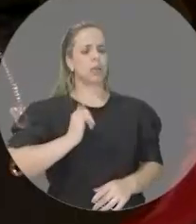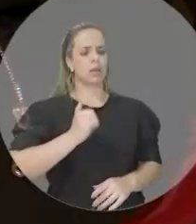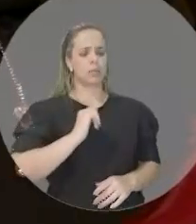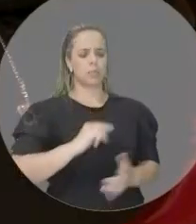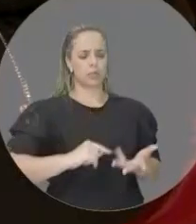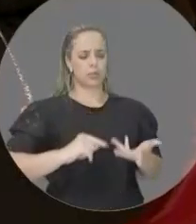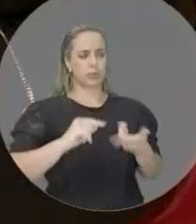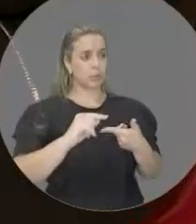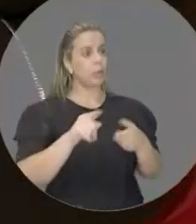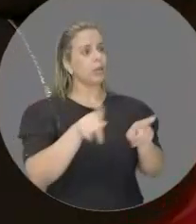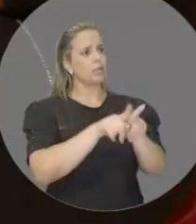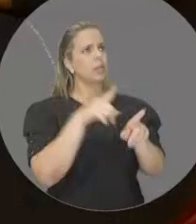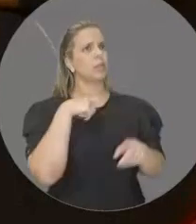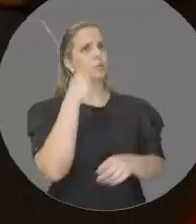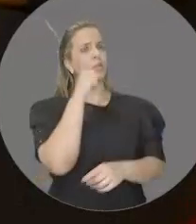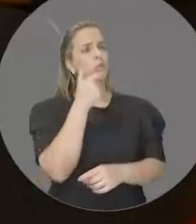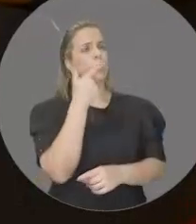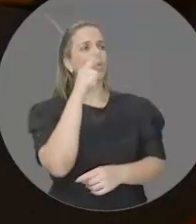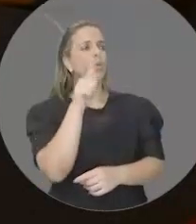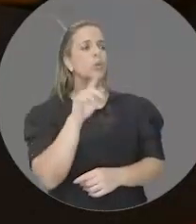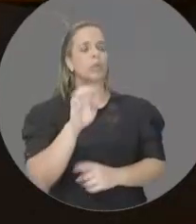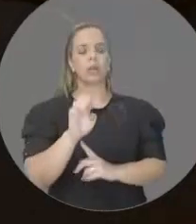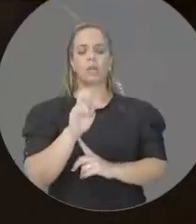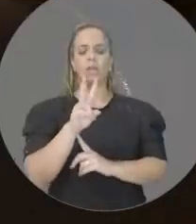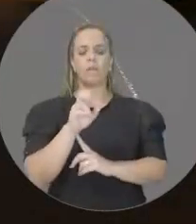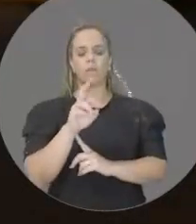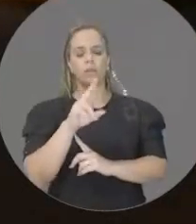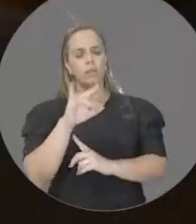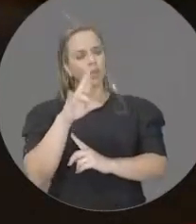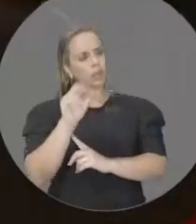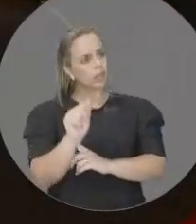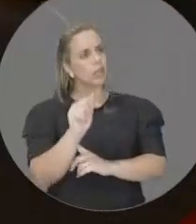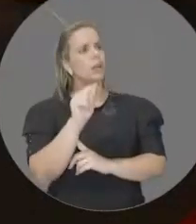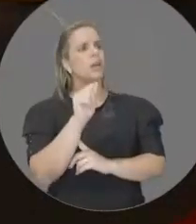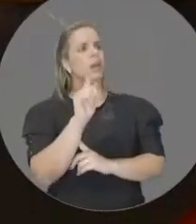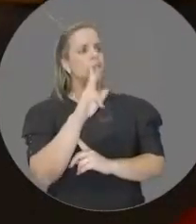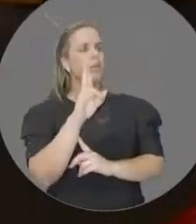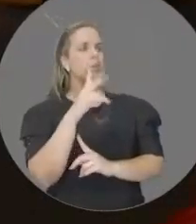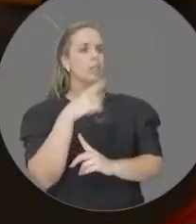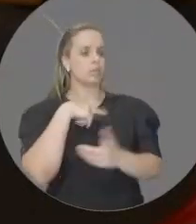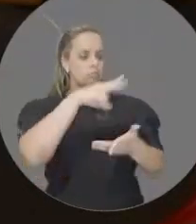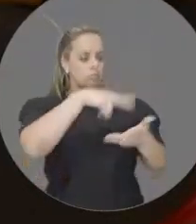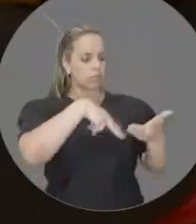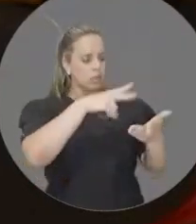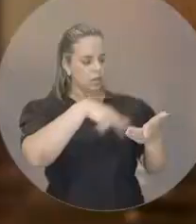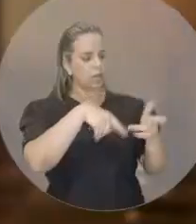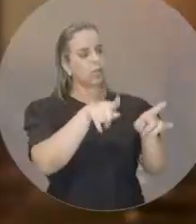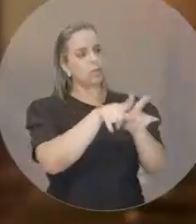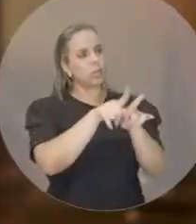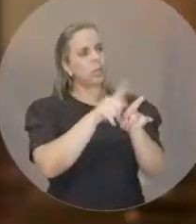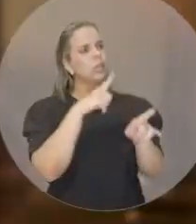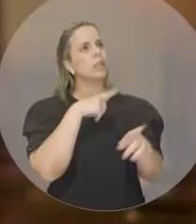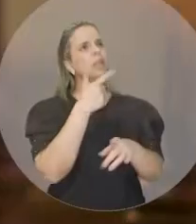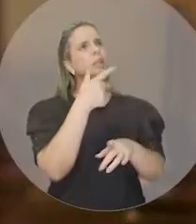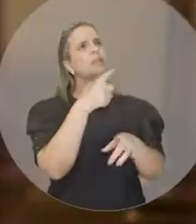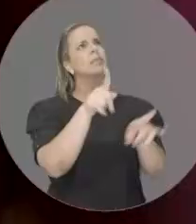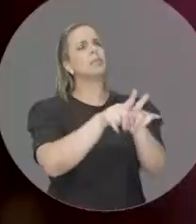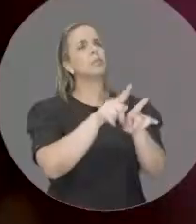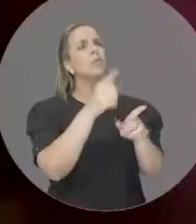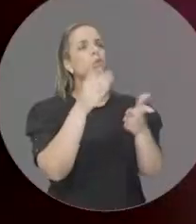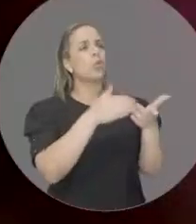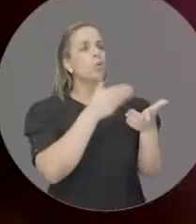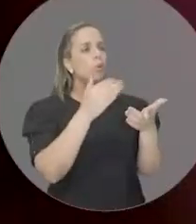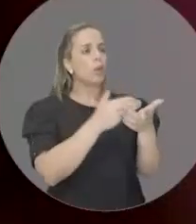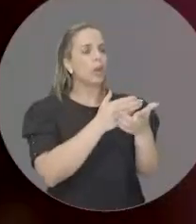E, além de outras autoras, como a Elvira Vinha também, que eu li nesse período, eu trouxe também